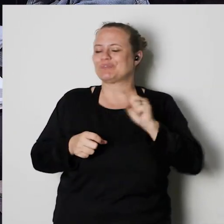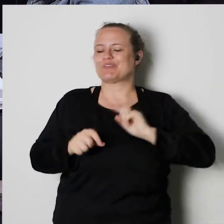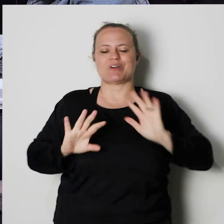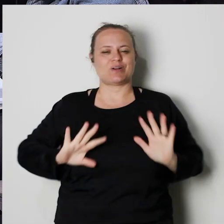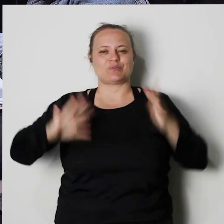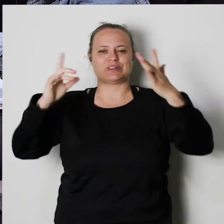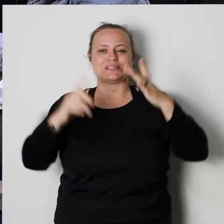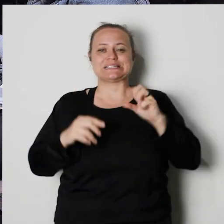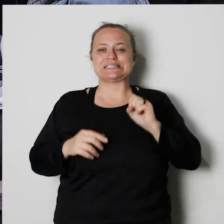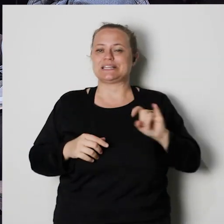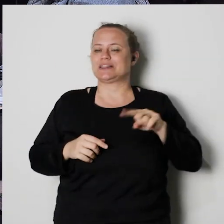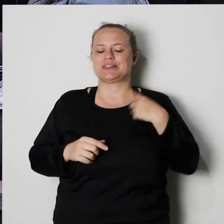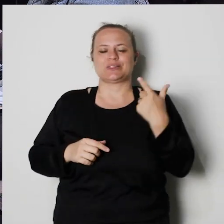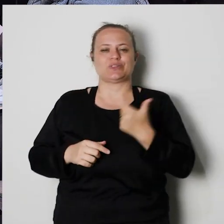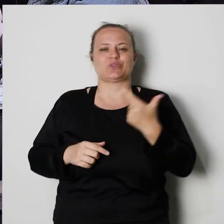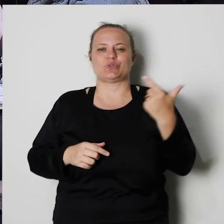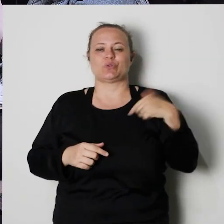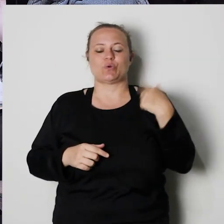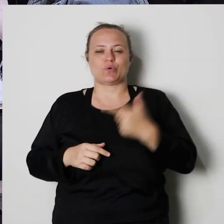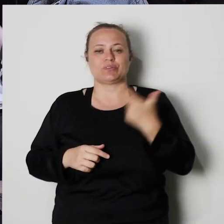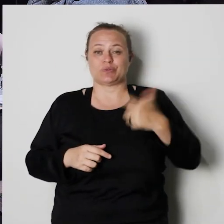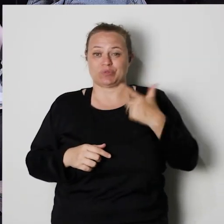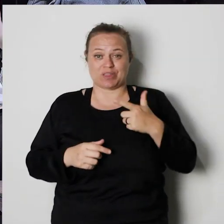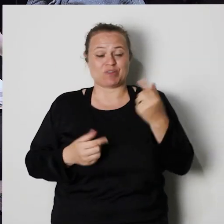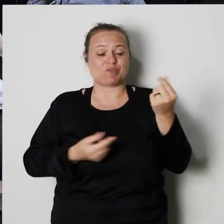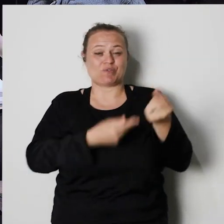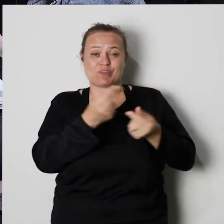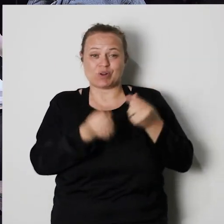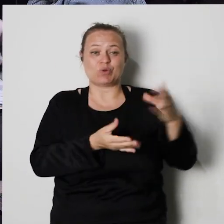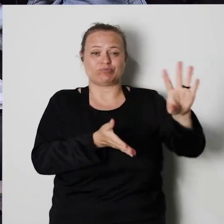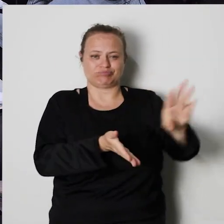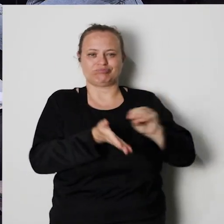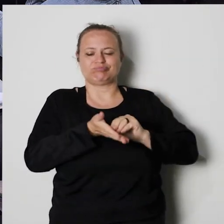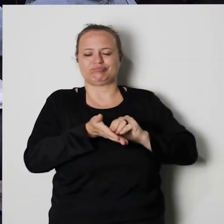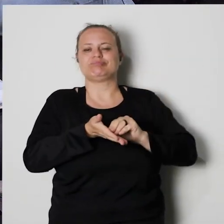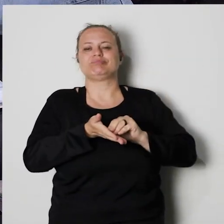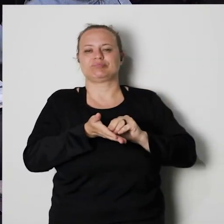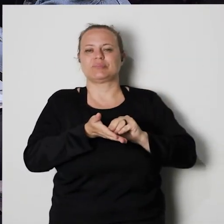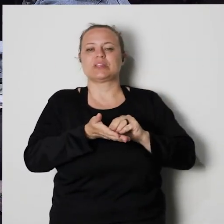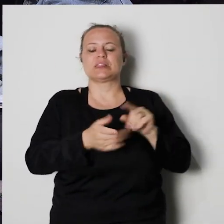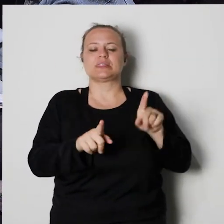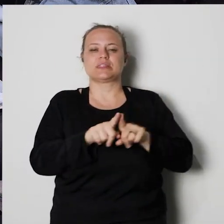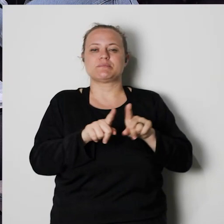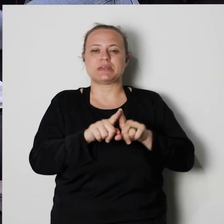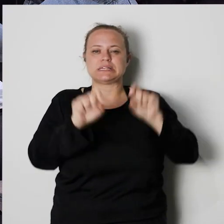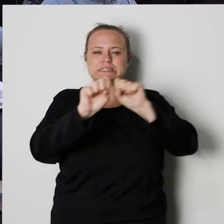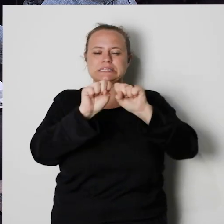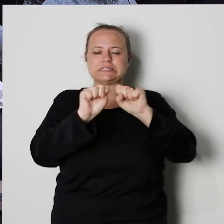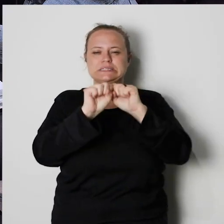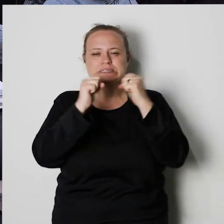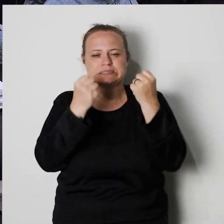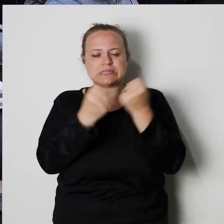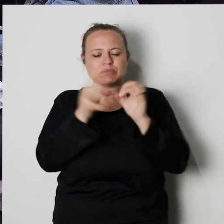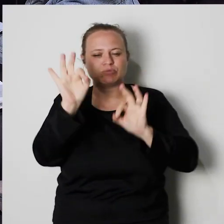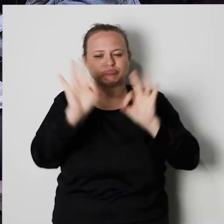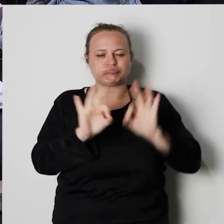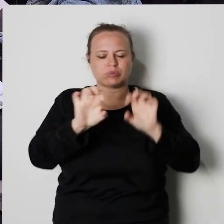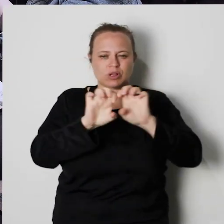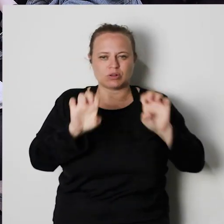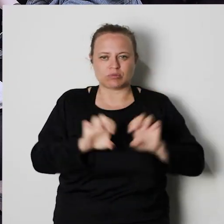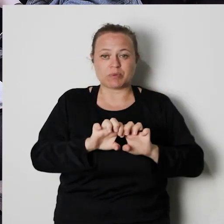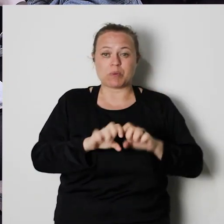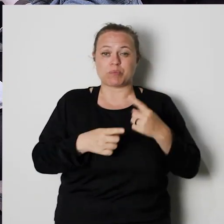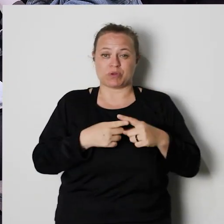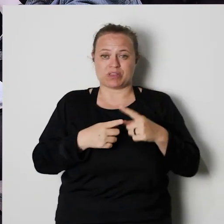e a análise. E o que eu percebo é que isso não vai acontecer se a gente não tiver um recurso que garanta isso,